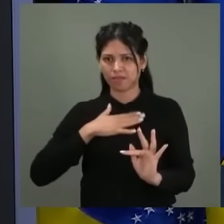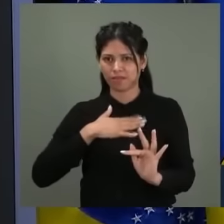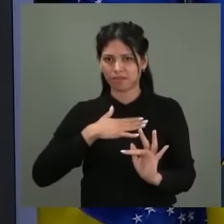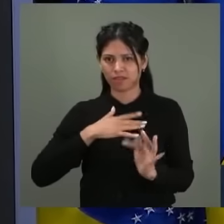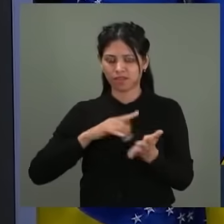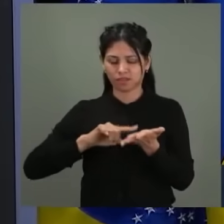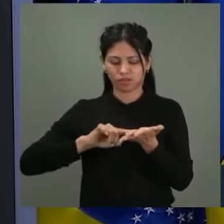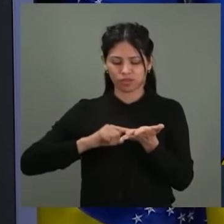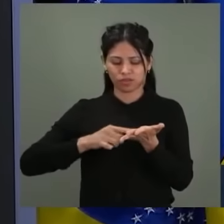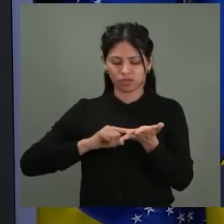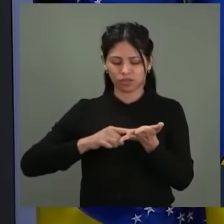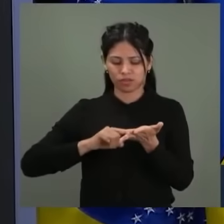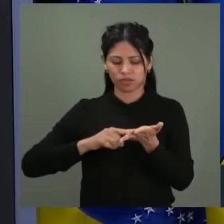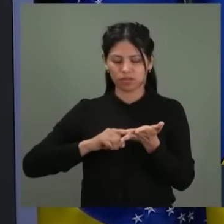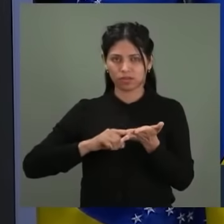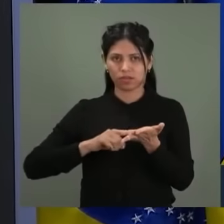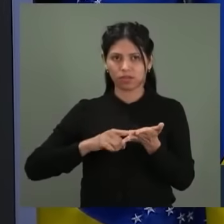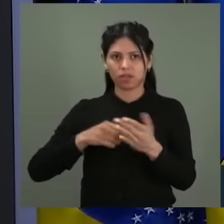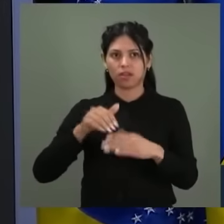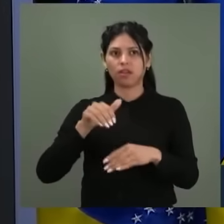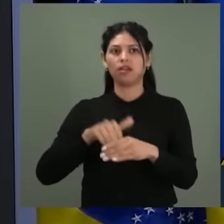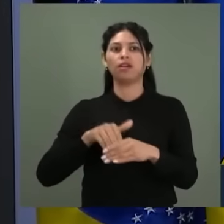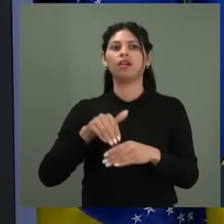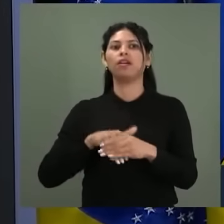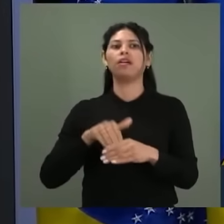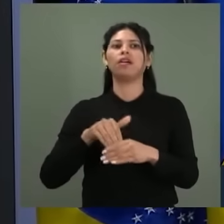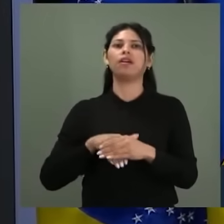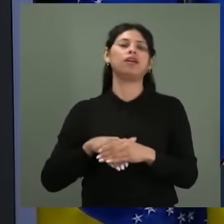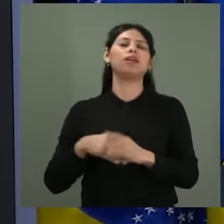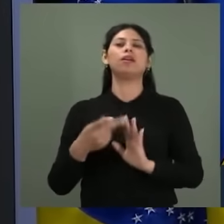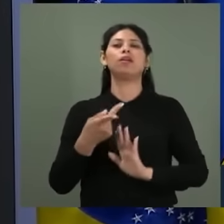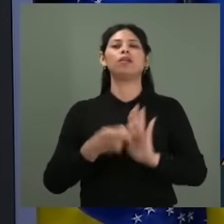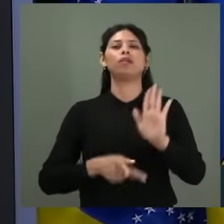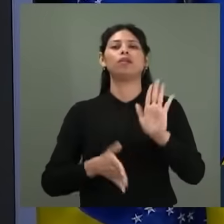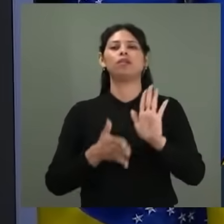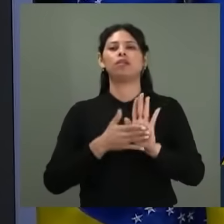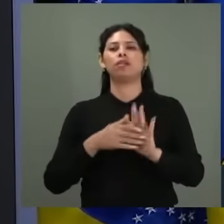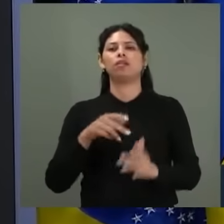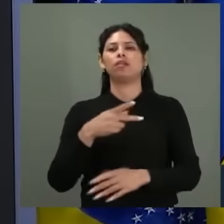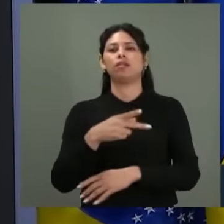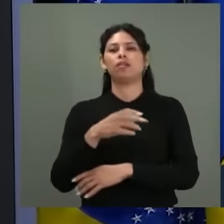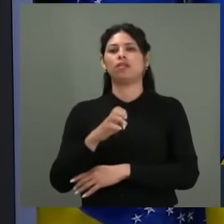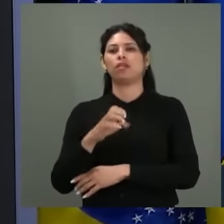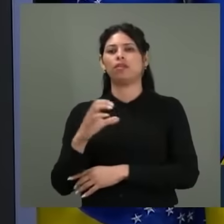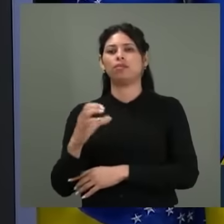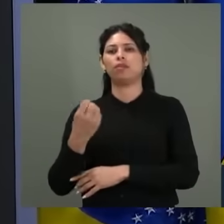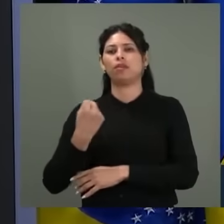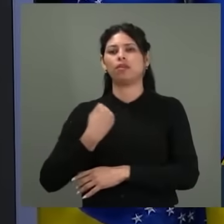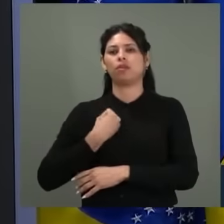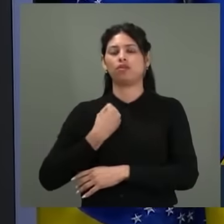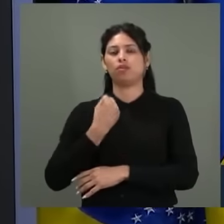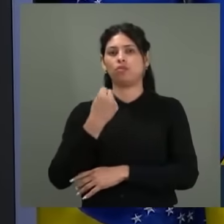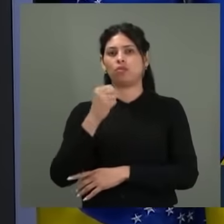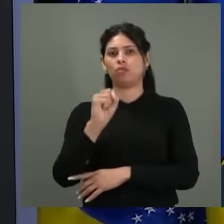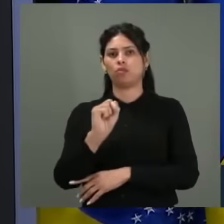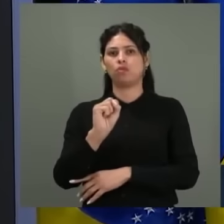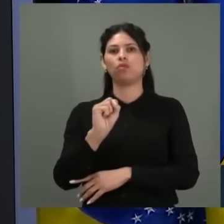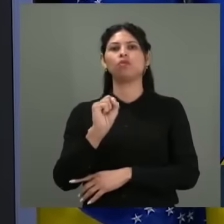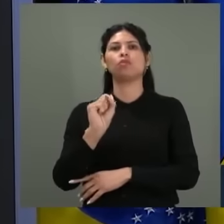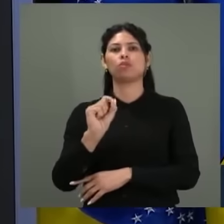digitais num projeto como esse da PEC 8, que